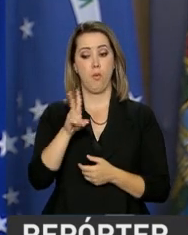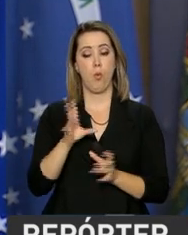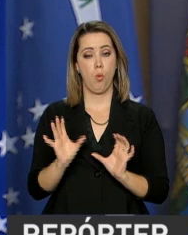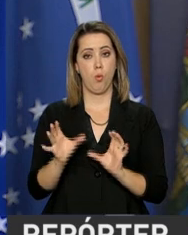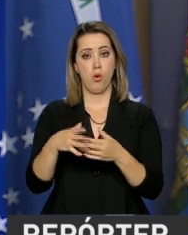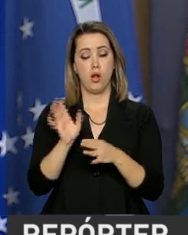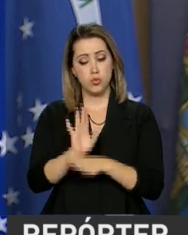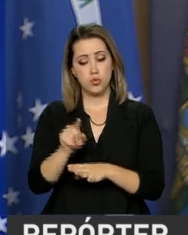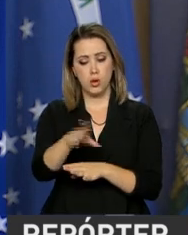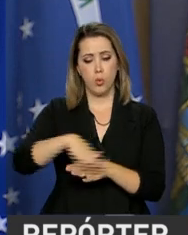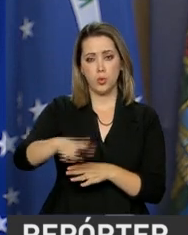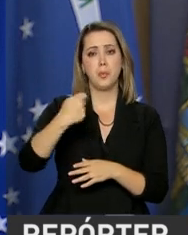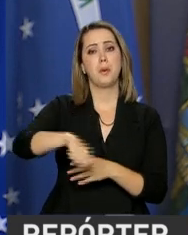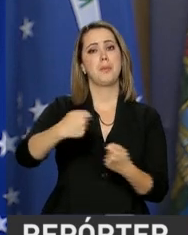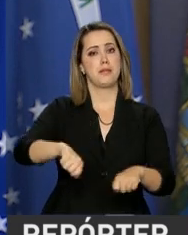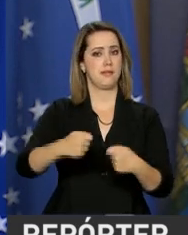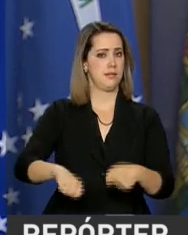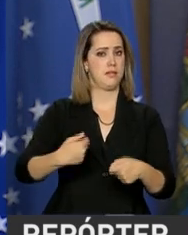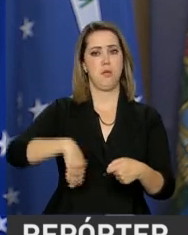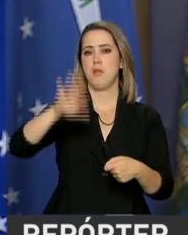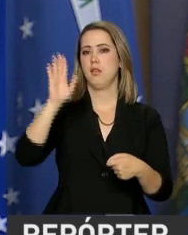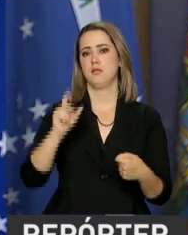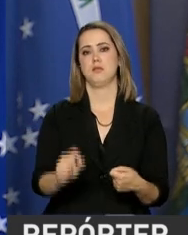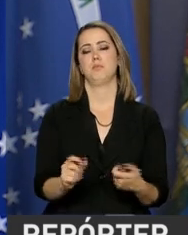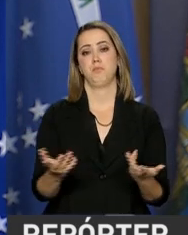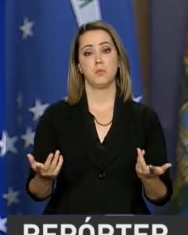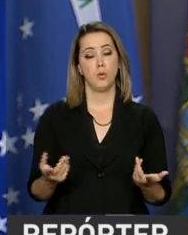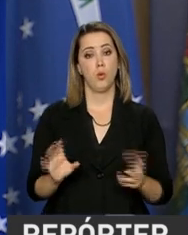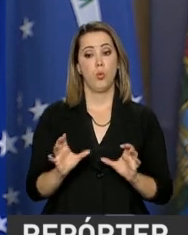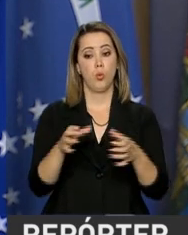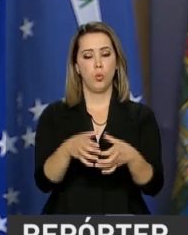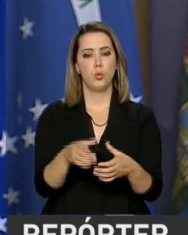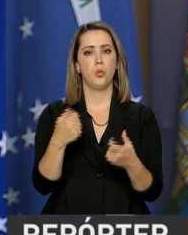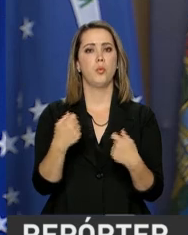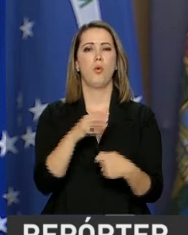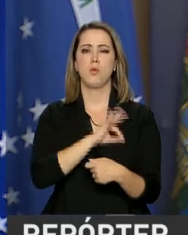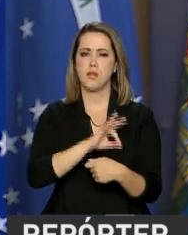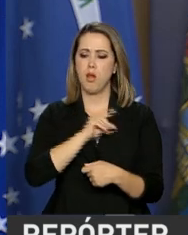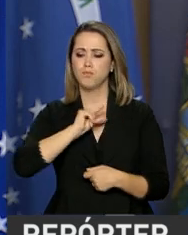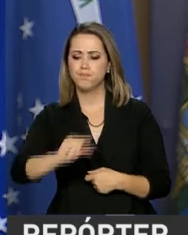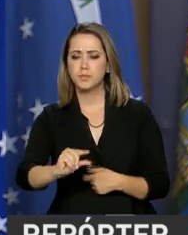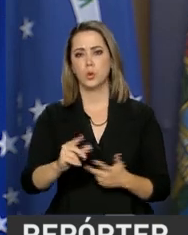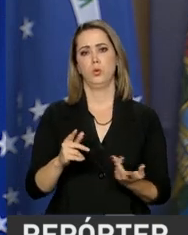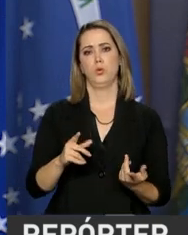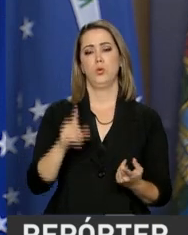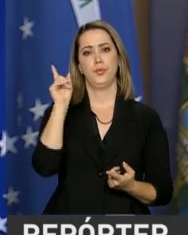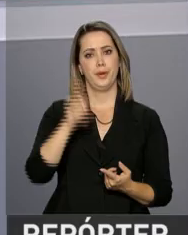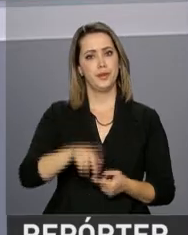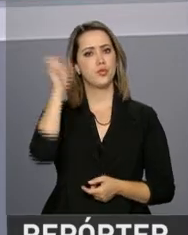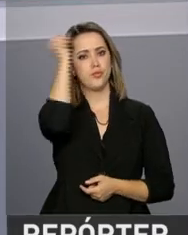naturalmente para quem mais precisa os estudantes de baixa renda convenhamos não é